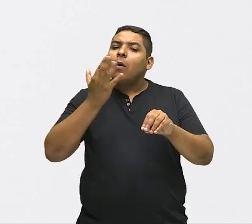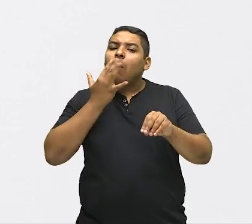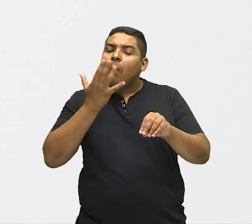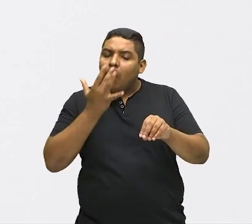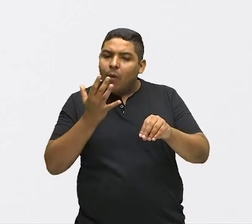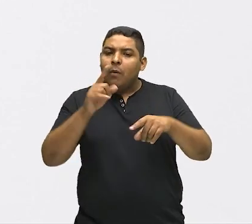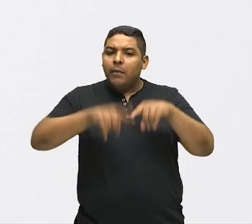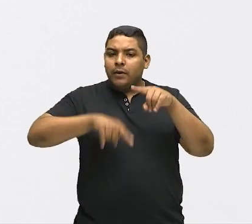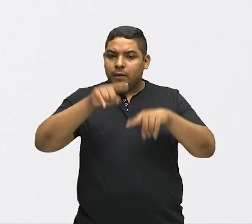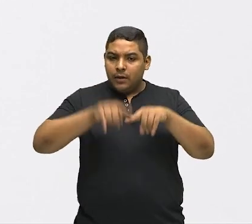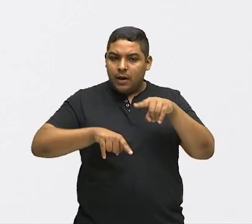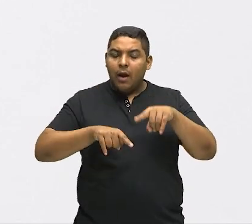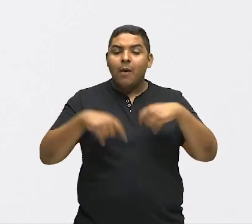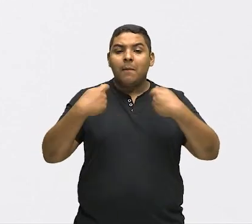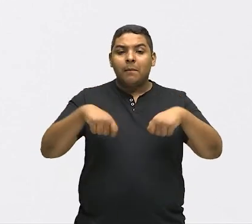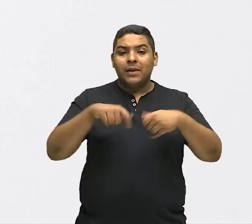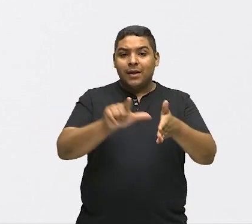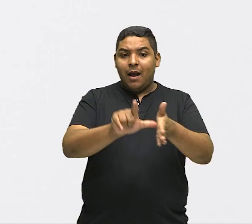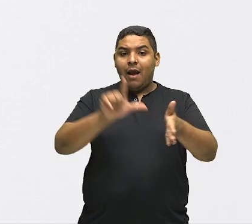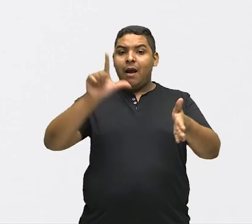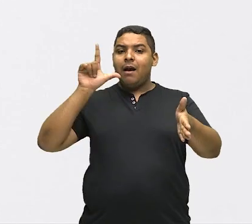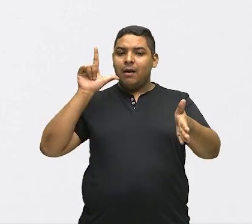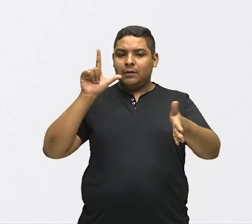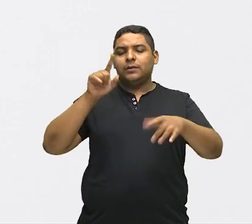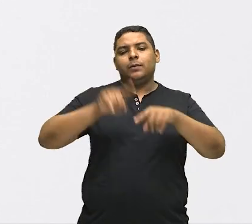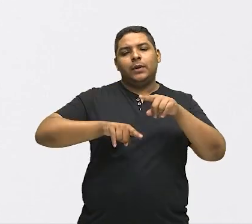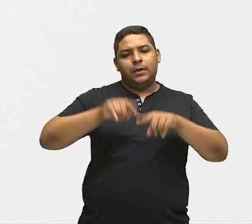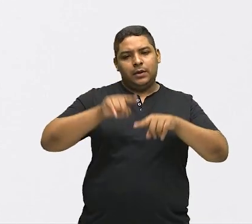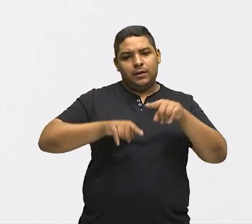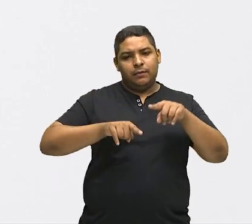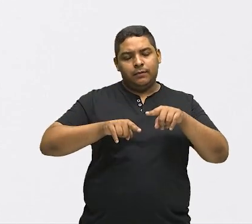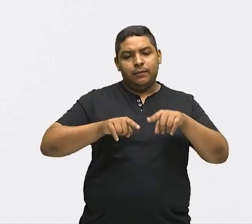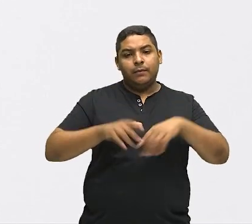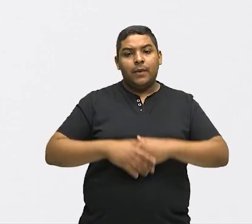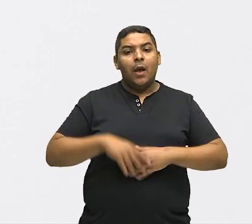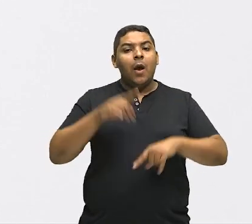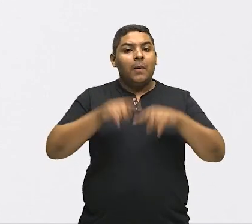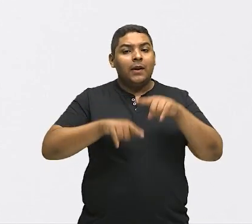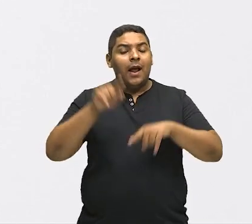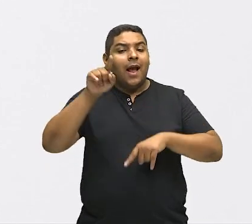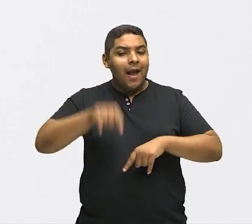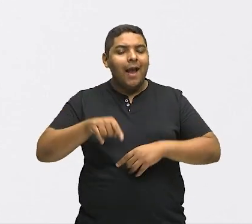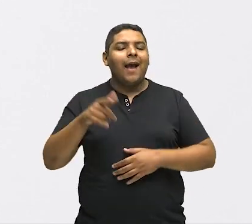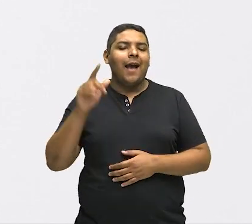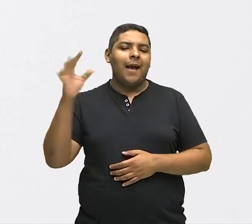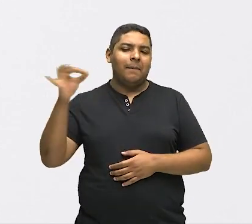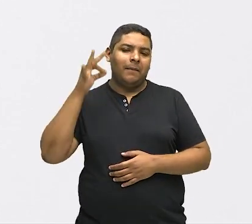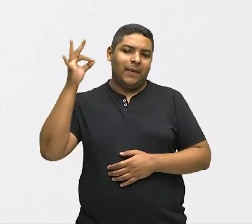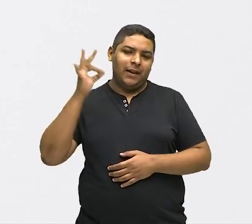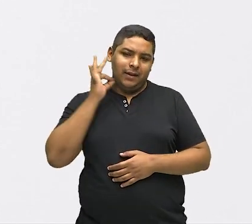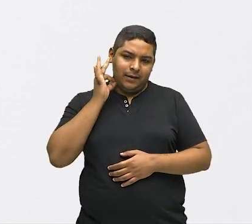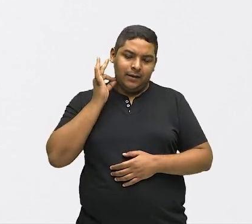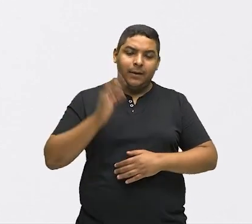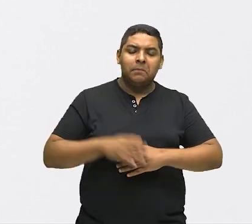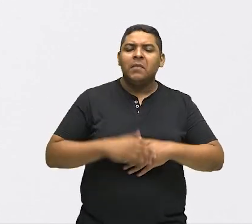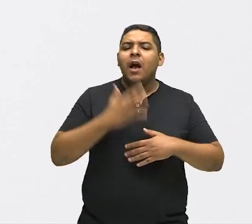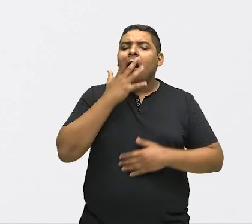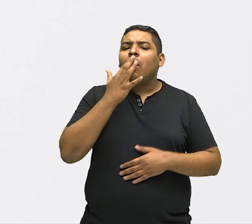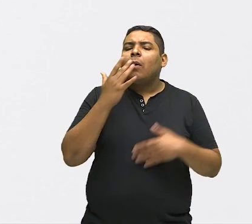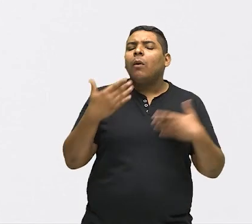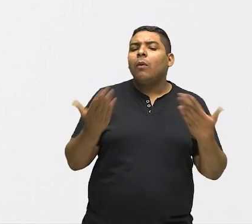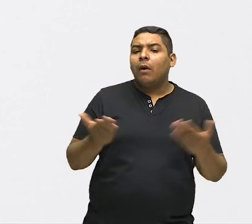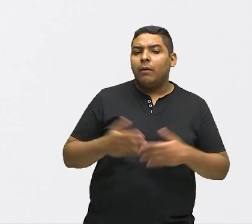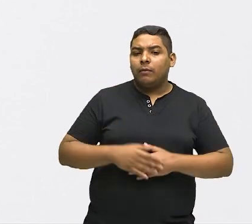aparecer antes do meu objeto. Quem é o meu objeto? É a abelha, que é bee. Qual é a color desse objeto aqui no caso?